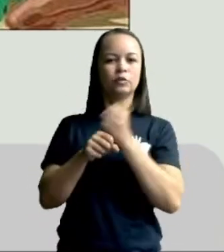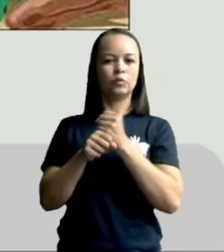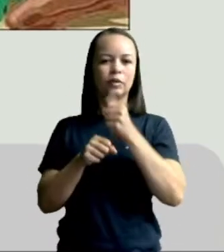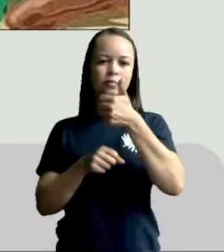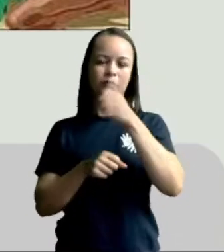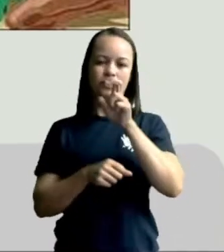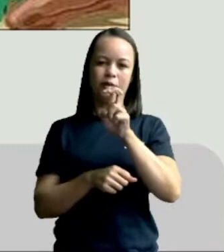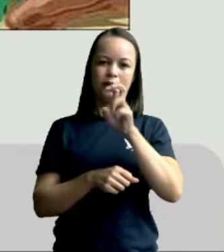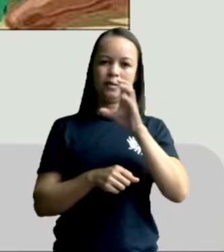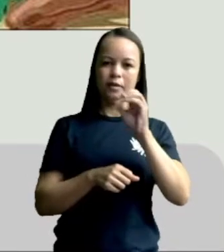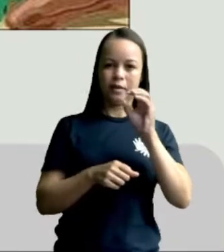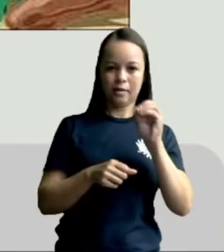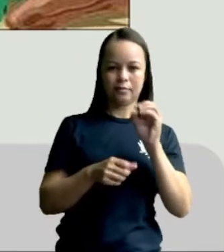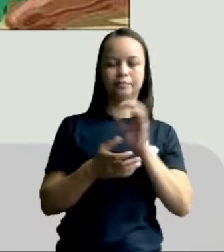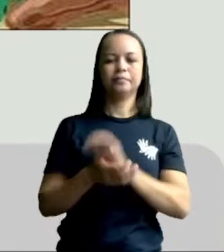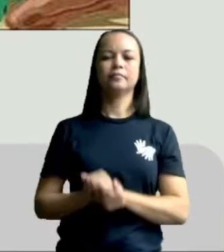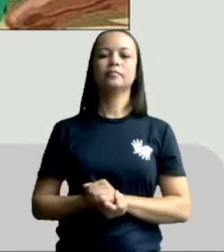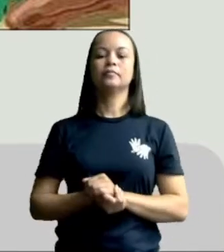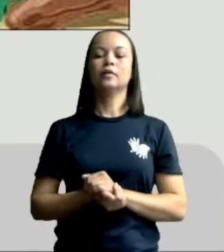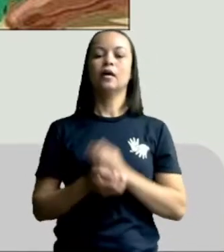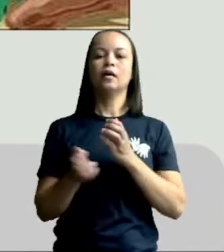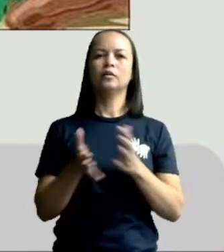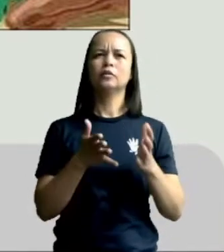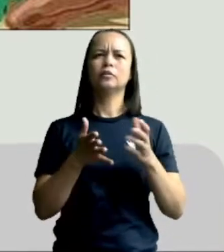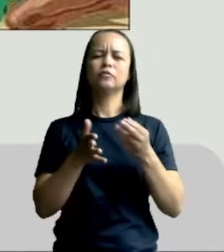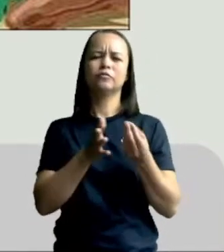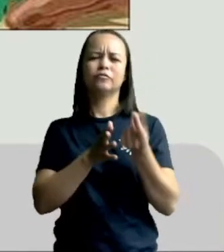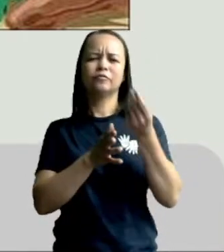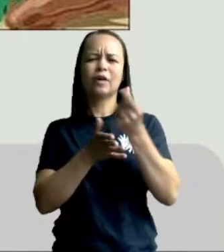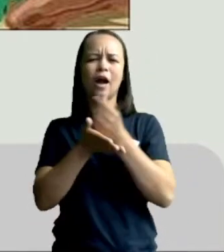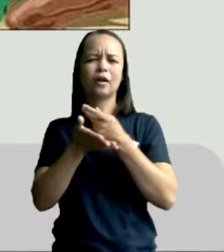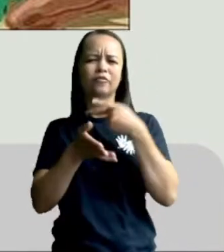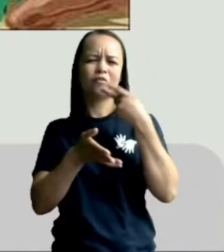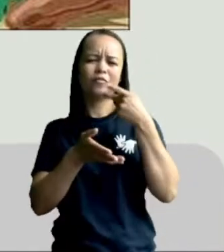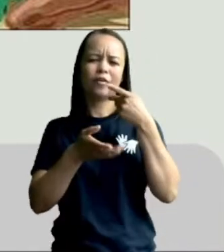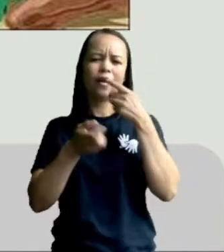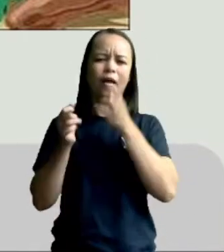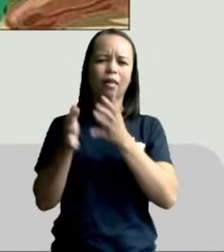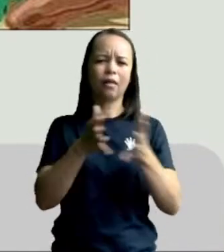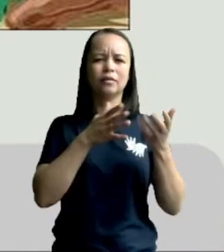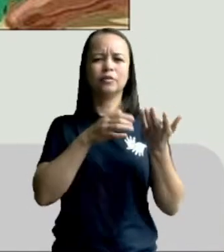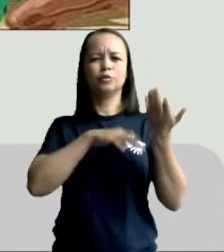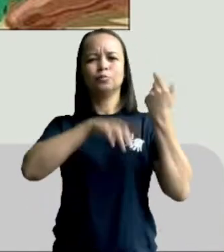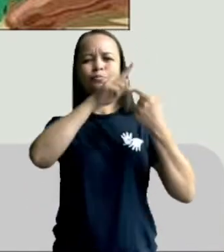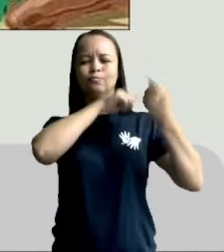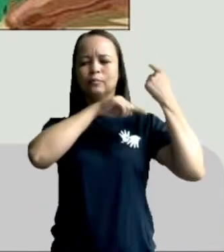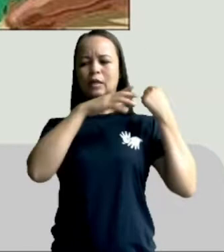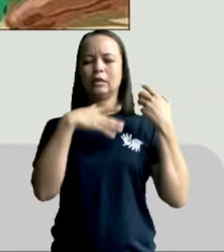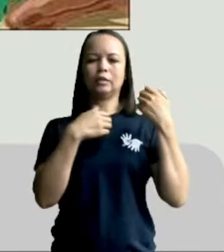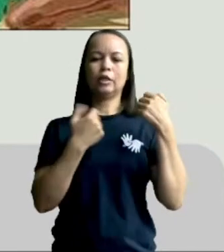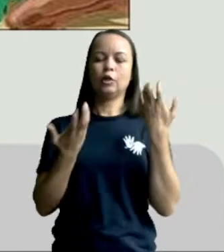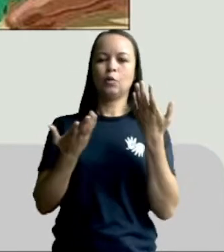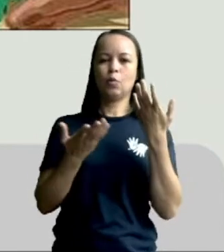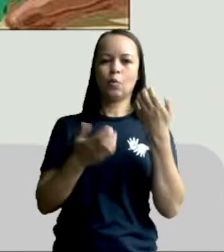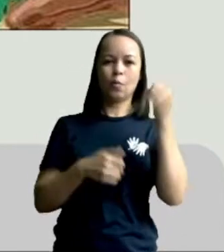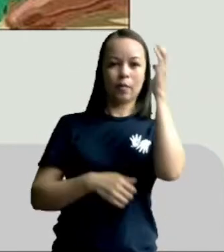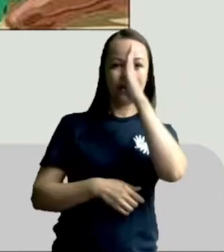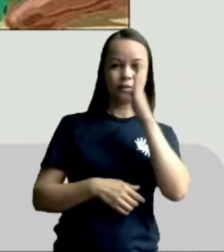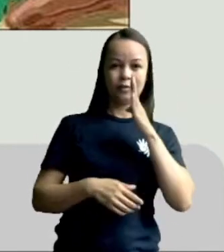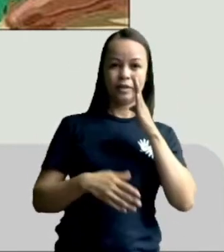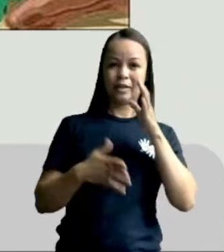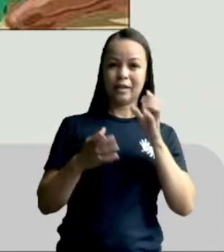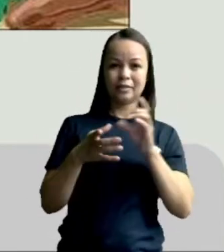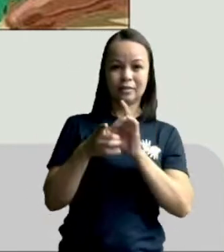1500. Vamos lá? Durante muito tempo foi dito que o Brasil havia sido descoberto por Pedro Álvares